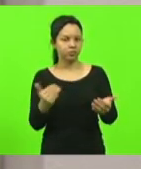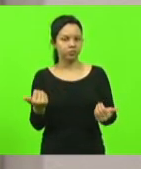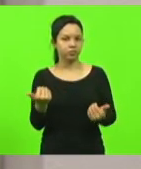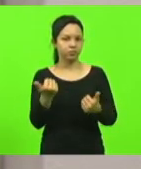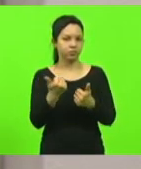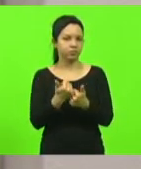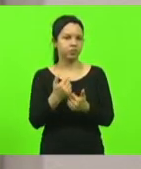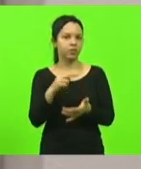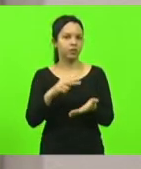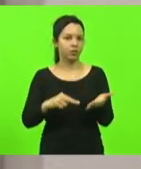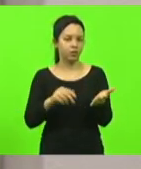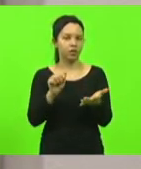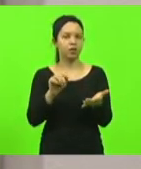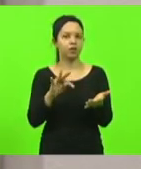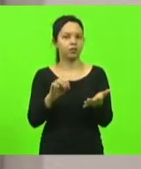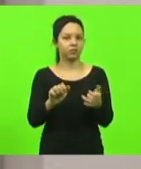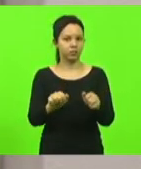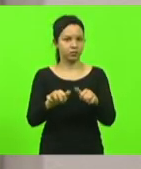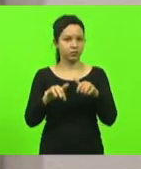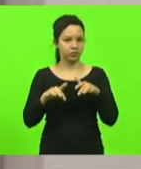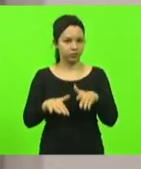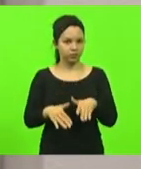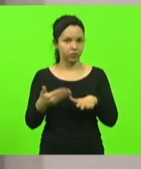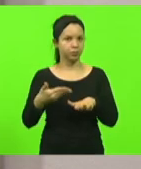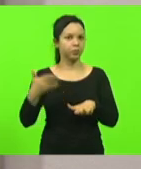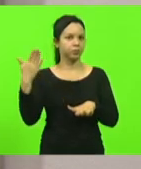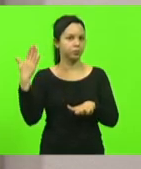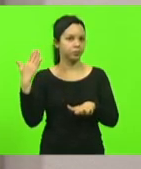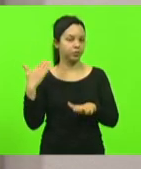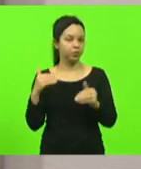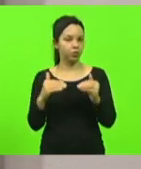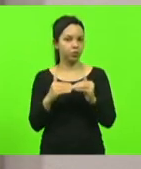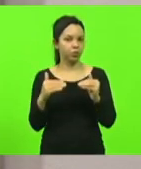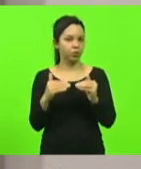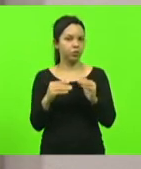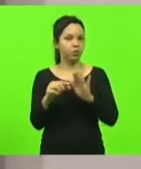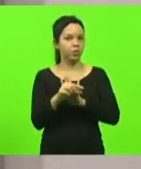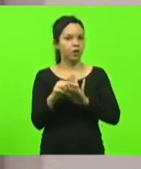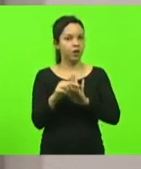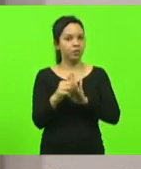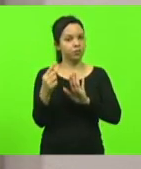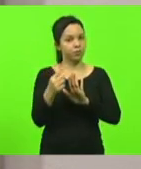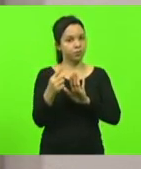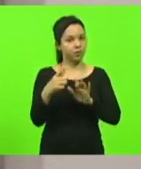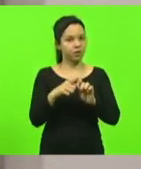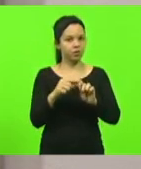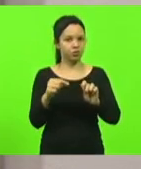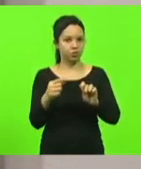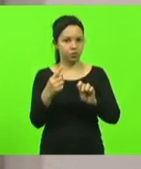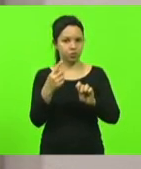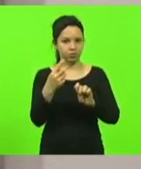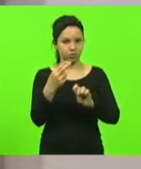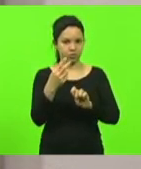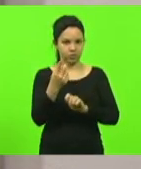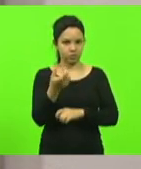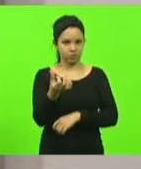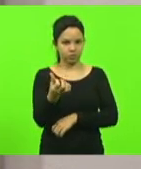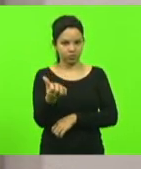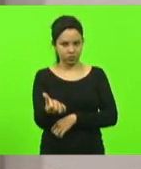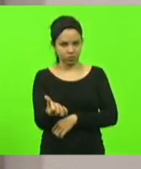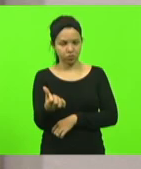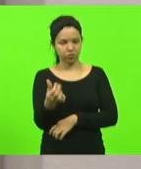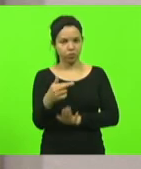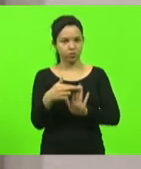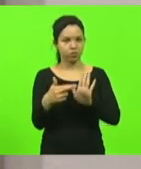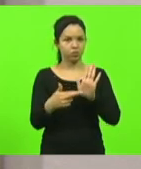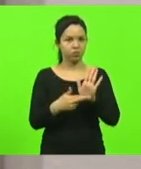proceder à leitura das atas das sessões anteriores que, em consonância com o parágrafo 1º do artigo 106 do Regimento Interno,